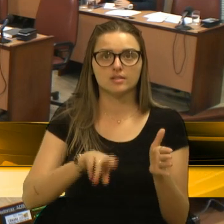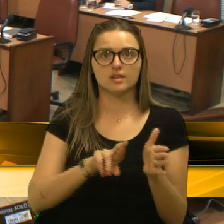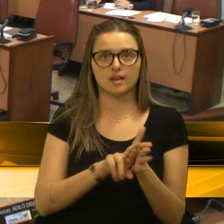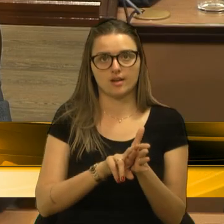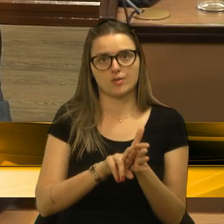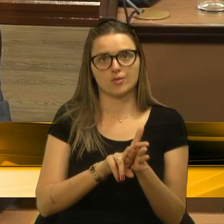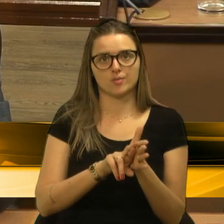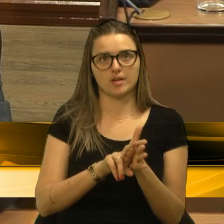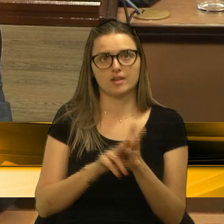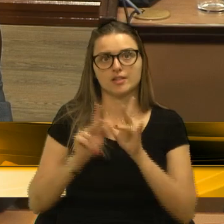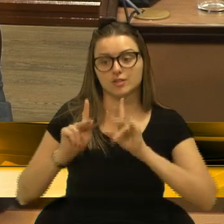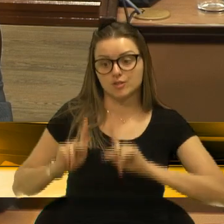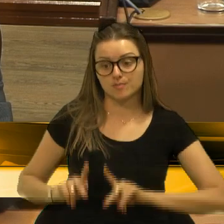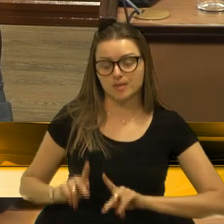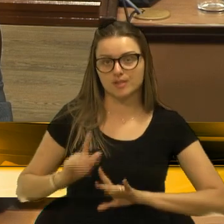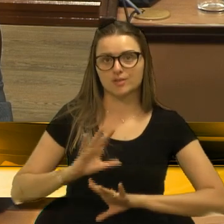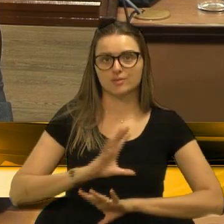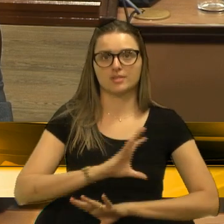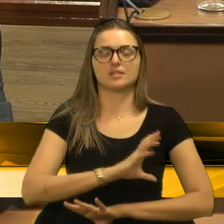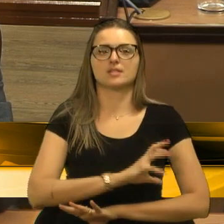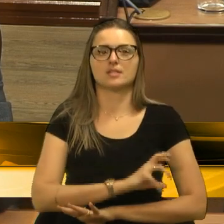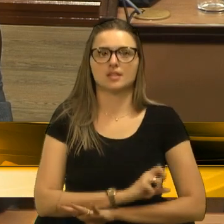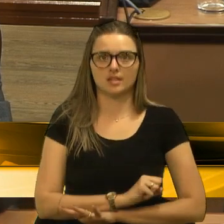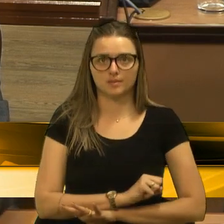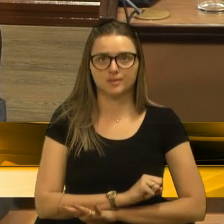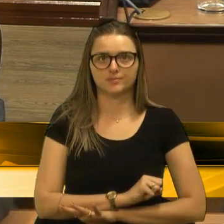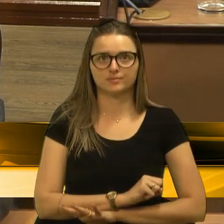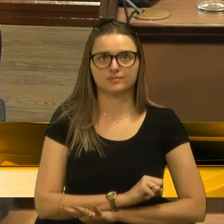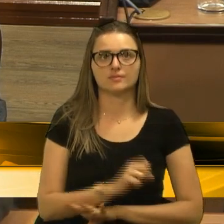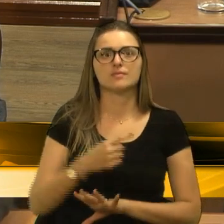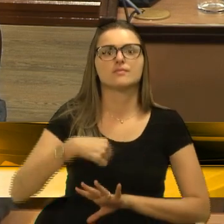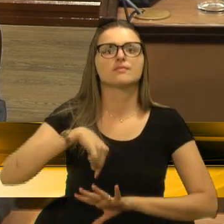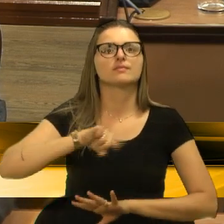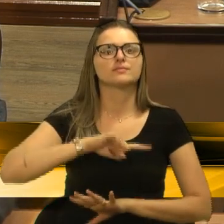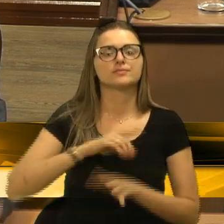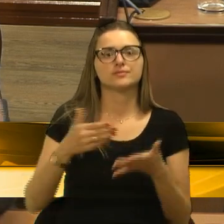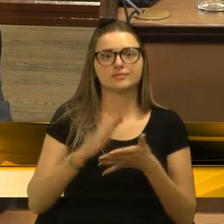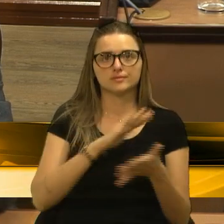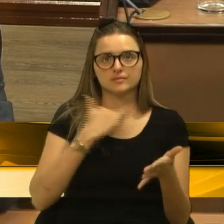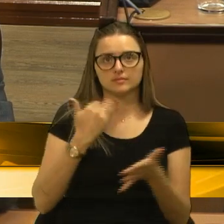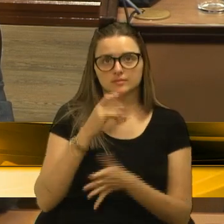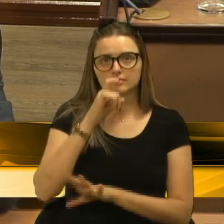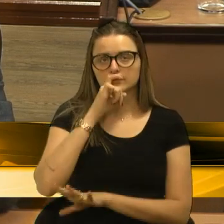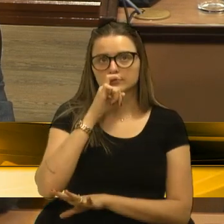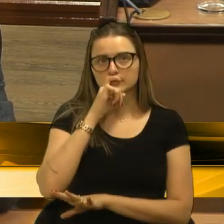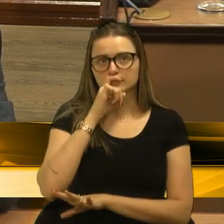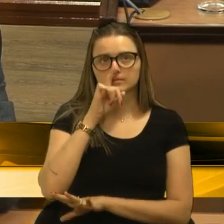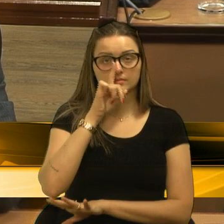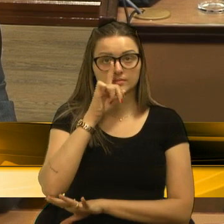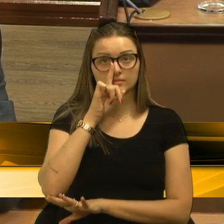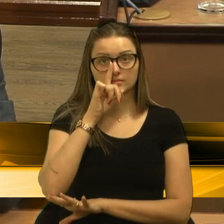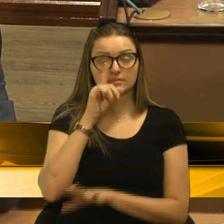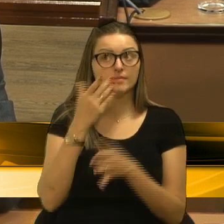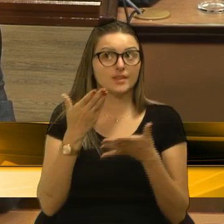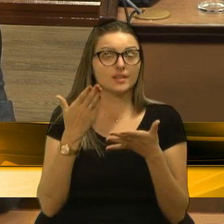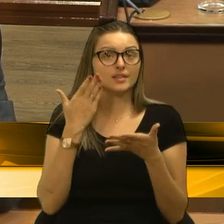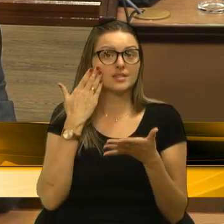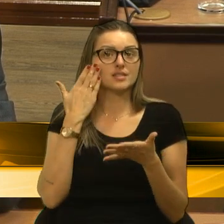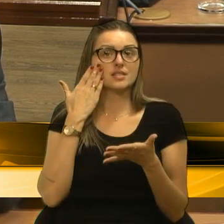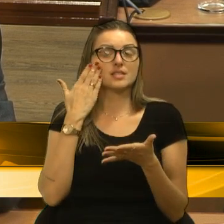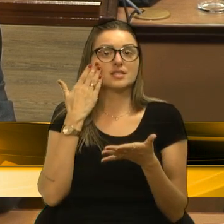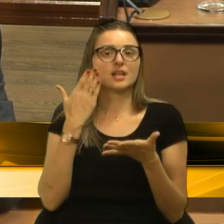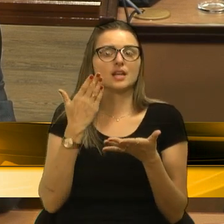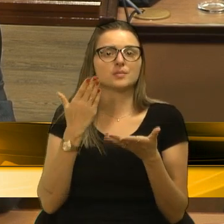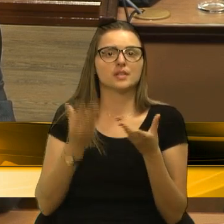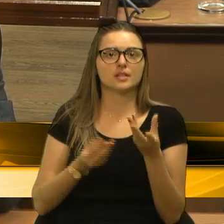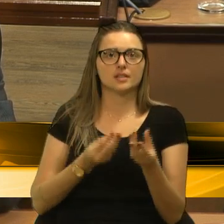De pessoas que a gente ama. A gente que já perdeu pai e mãe sabe o quanto as